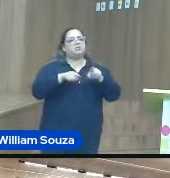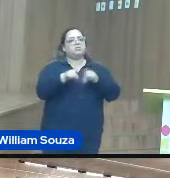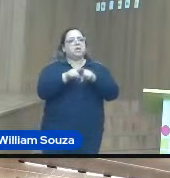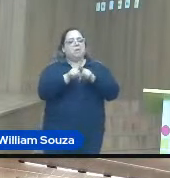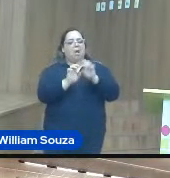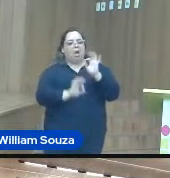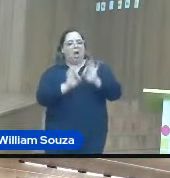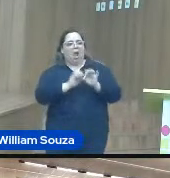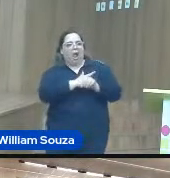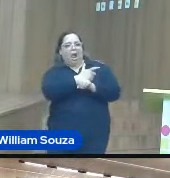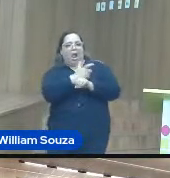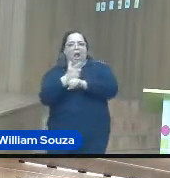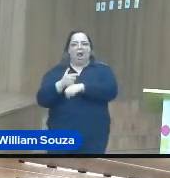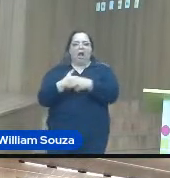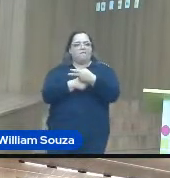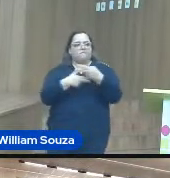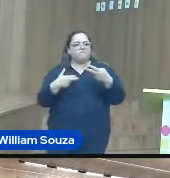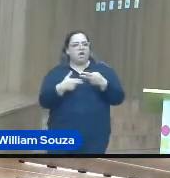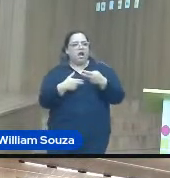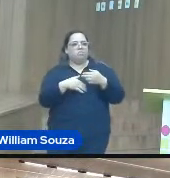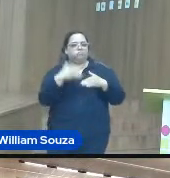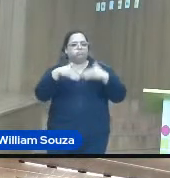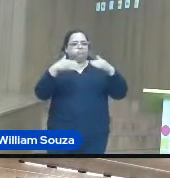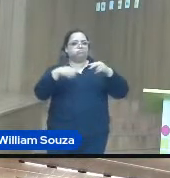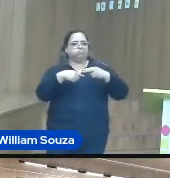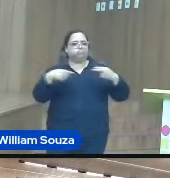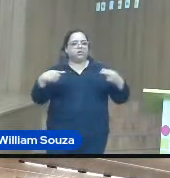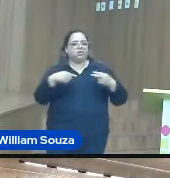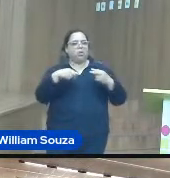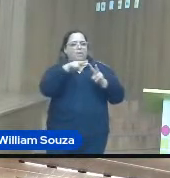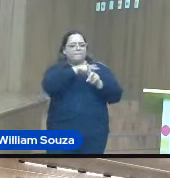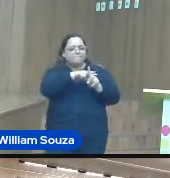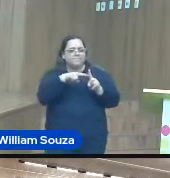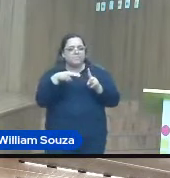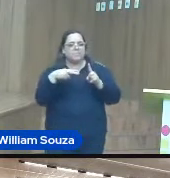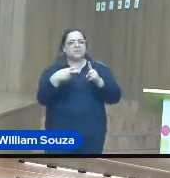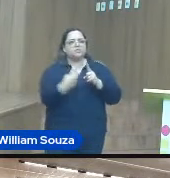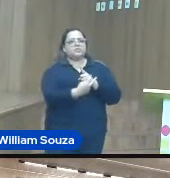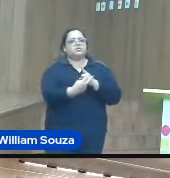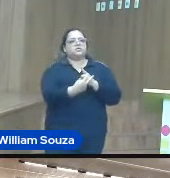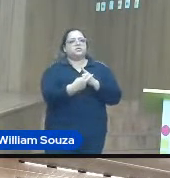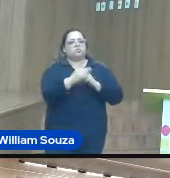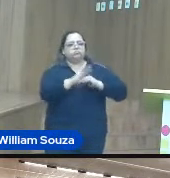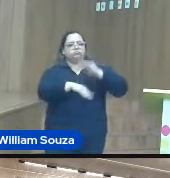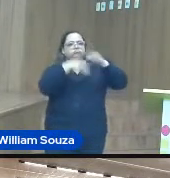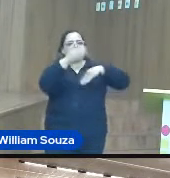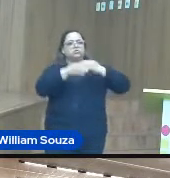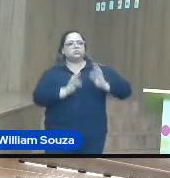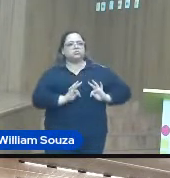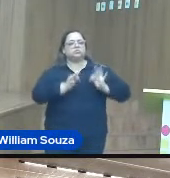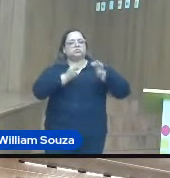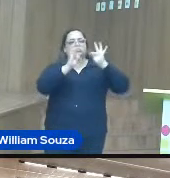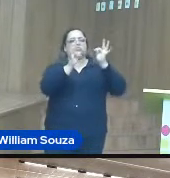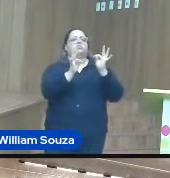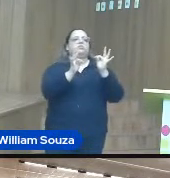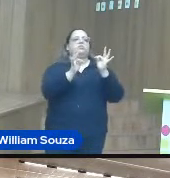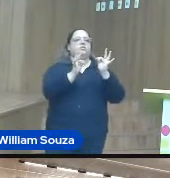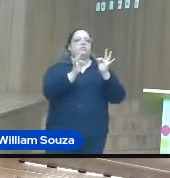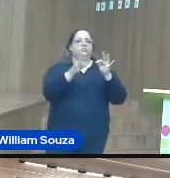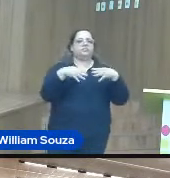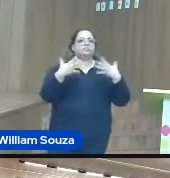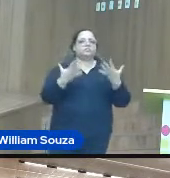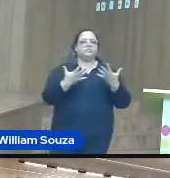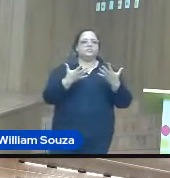que, numa perspectiva de um desenvolvimento tecnológico, em boa parte, para dar conta de fins bélicos.